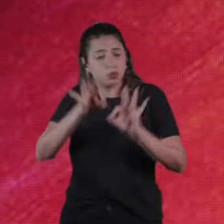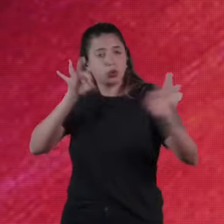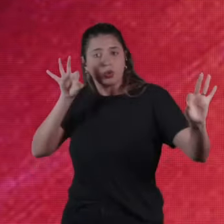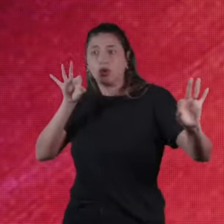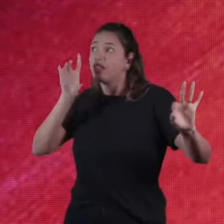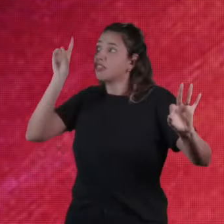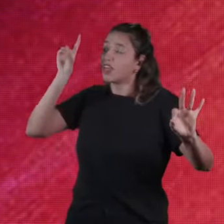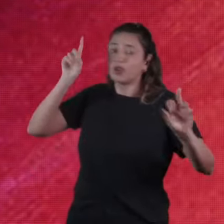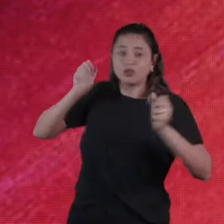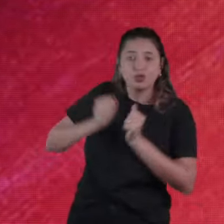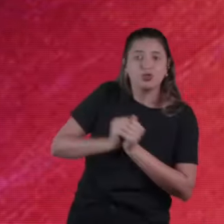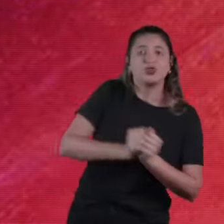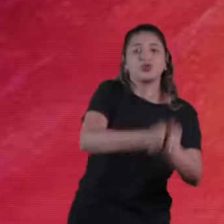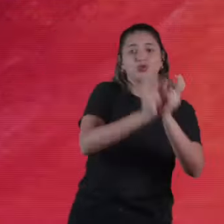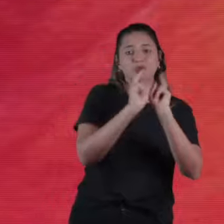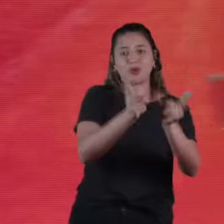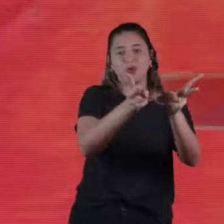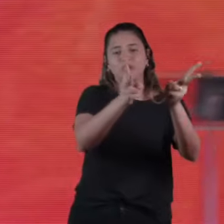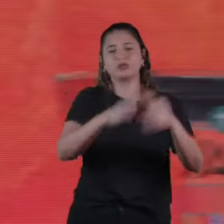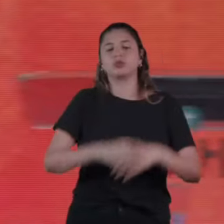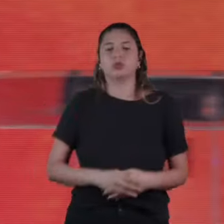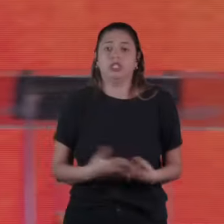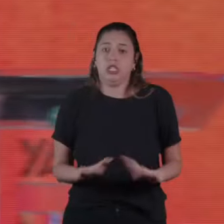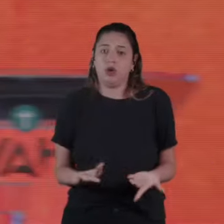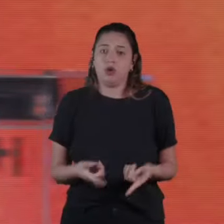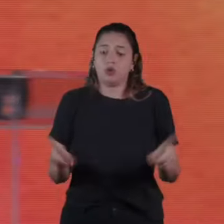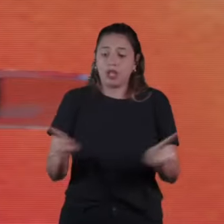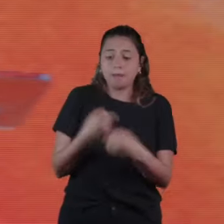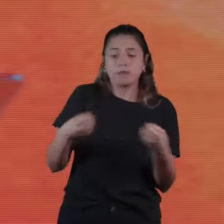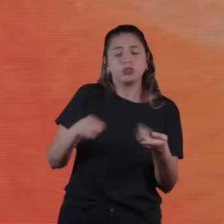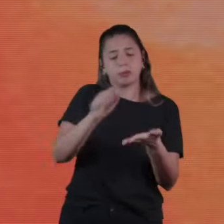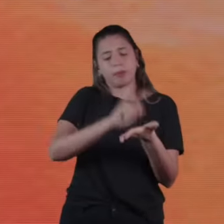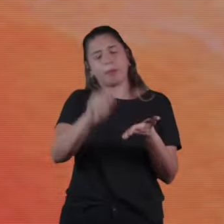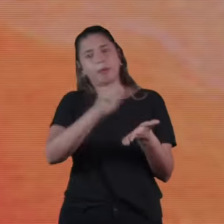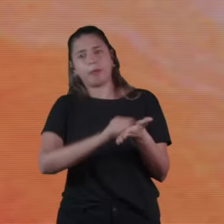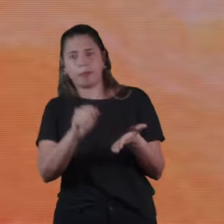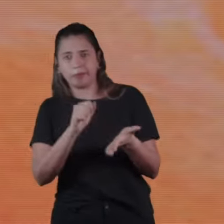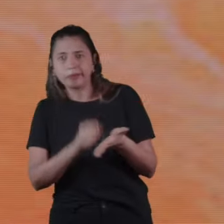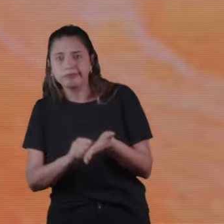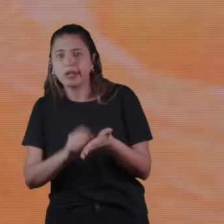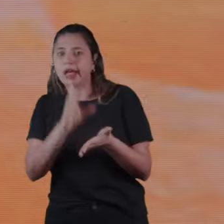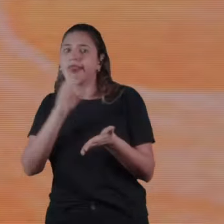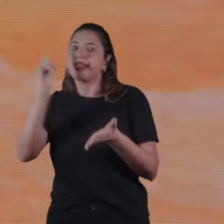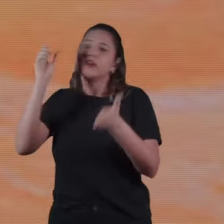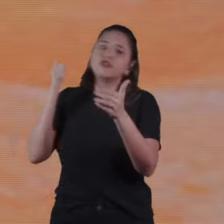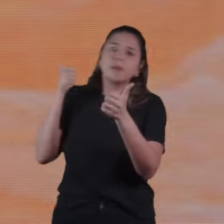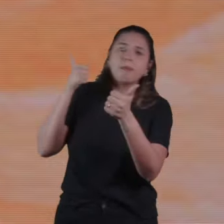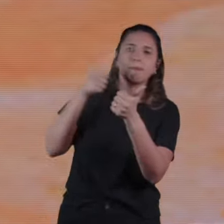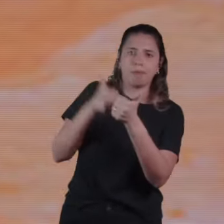está dizendo. Quando fizeram a letra da música dizendo assim que Deus é Deus de perto e não de longe,